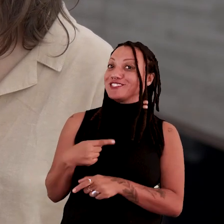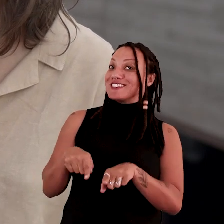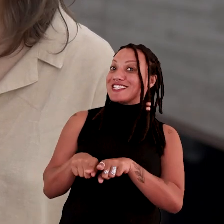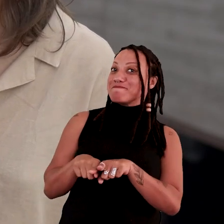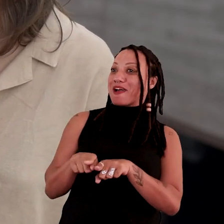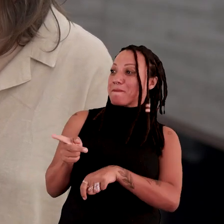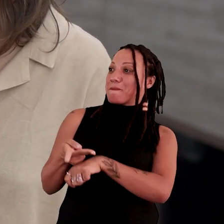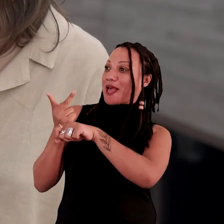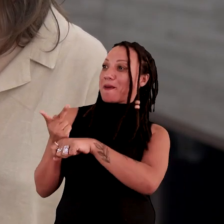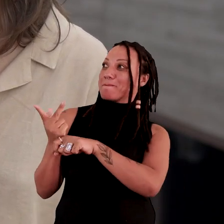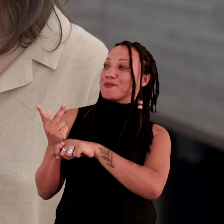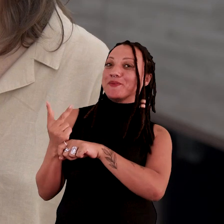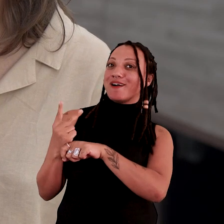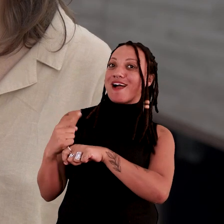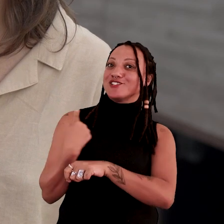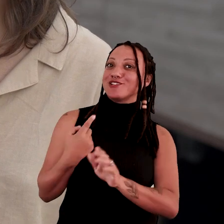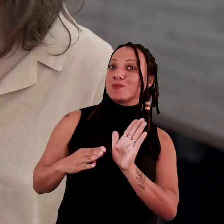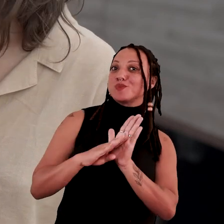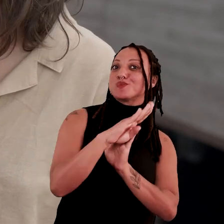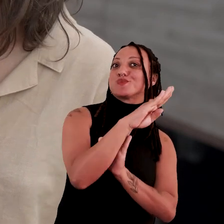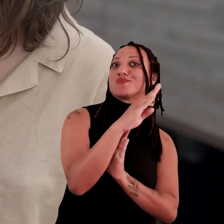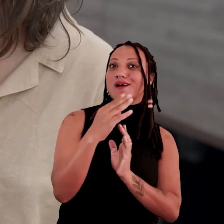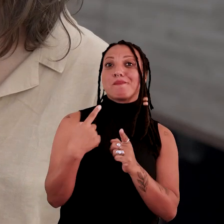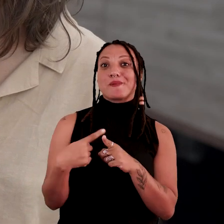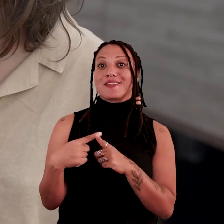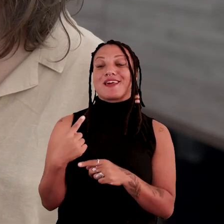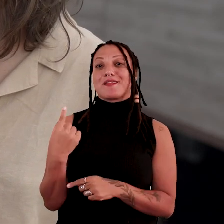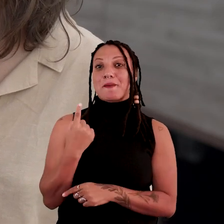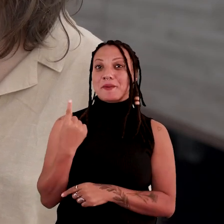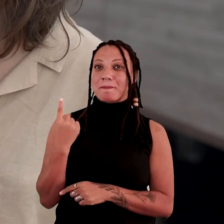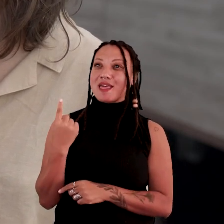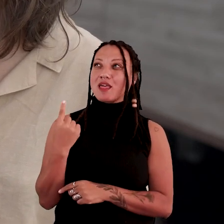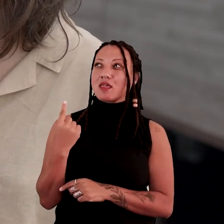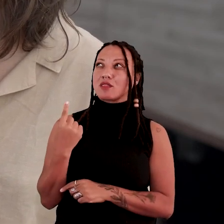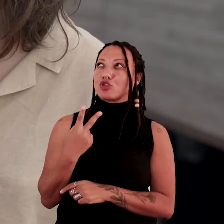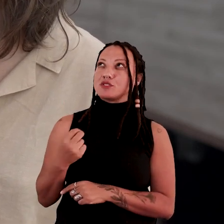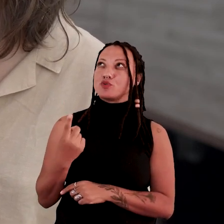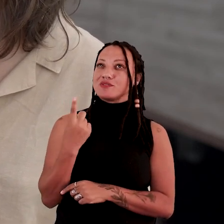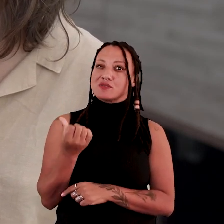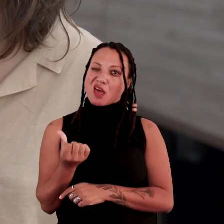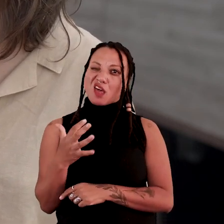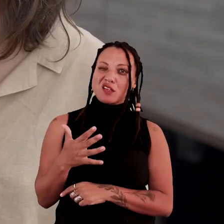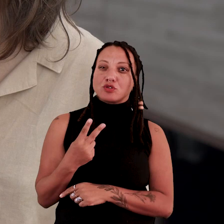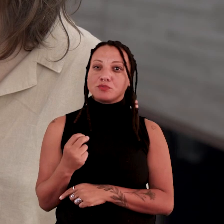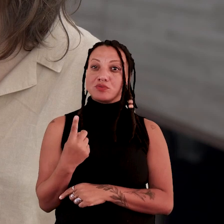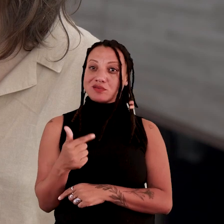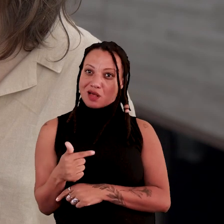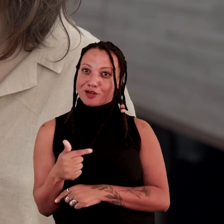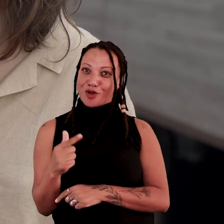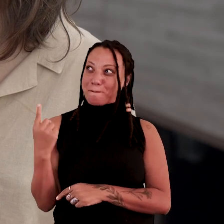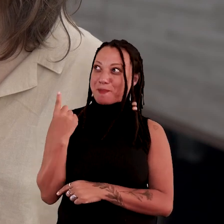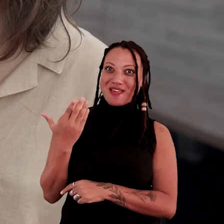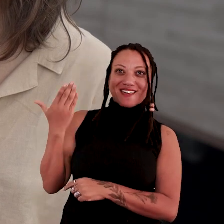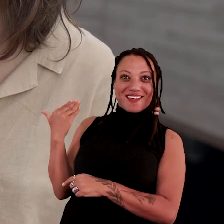foi em 2016, 2017, e então o entendimento do nosso escritório com